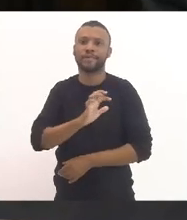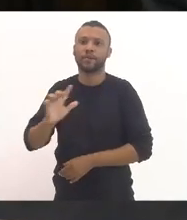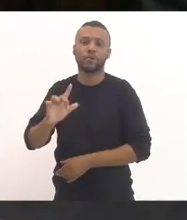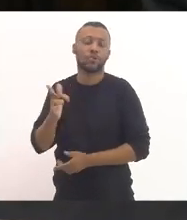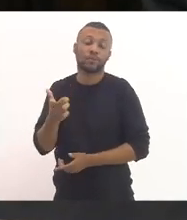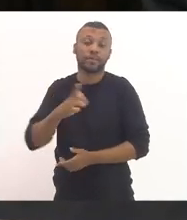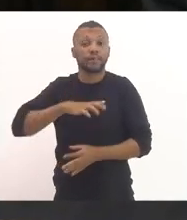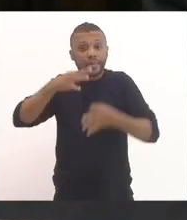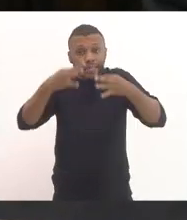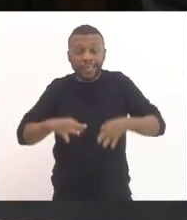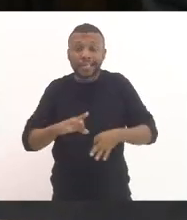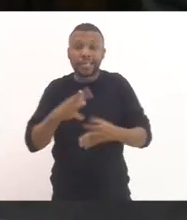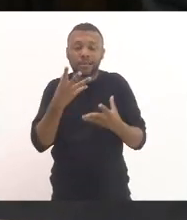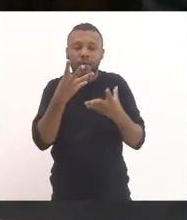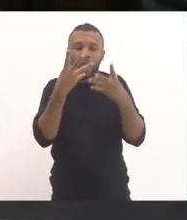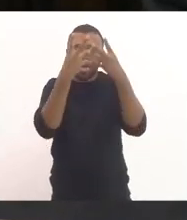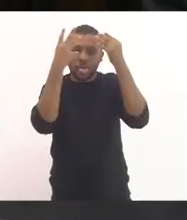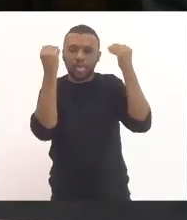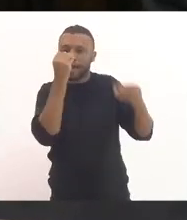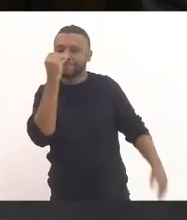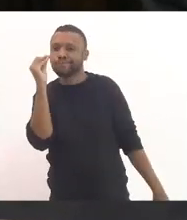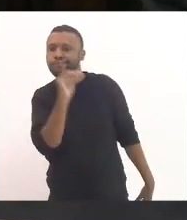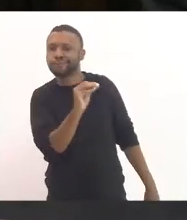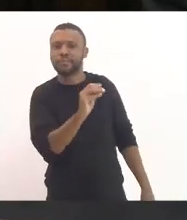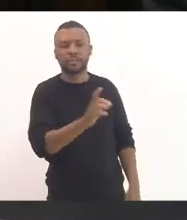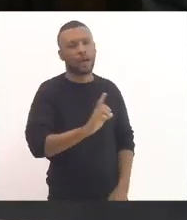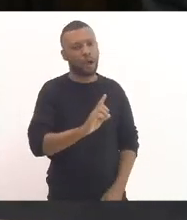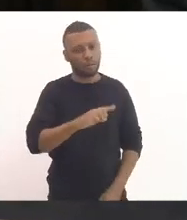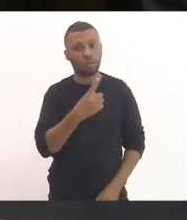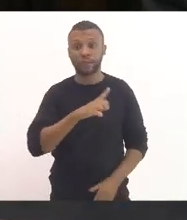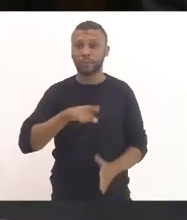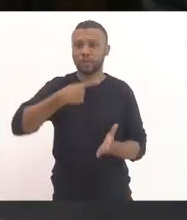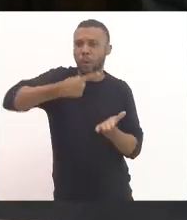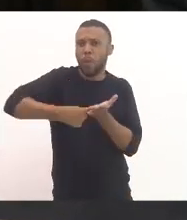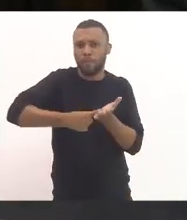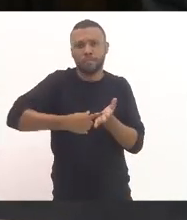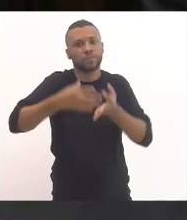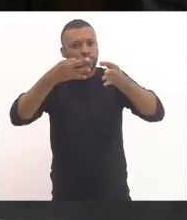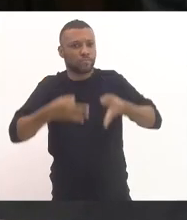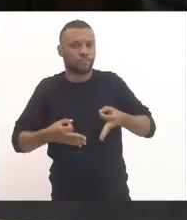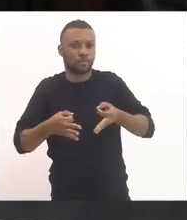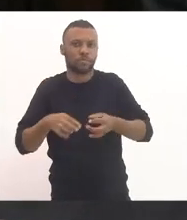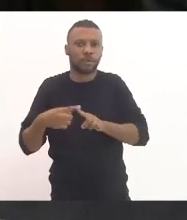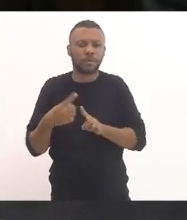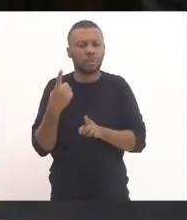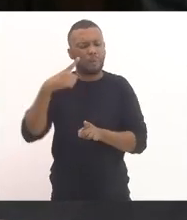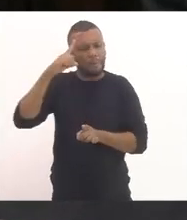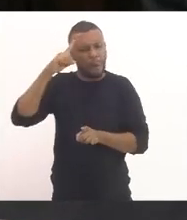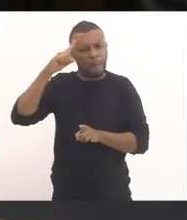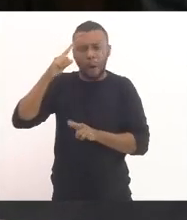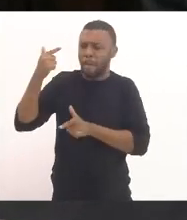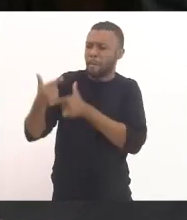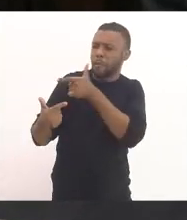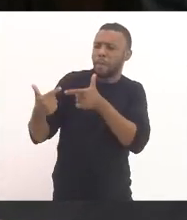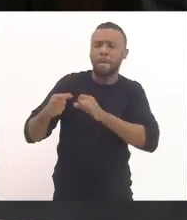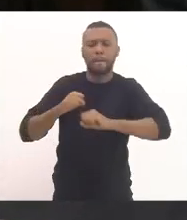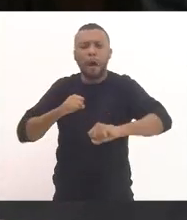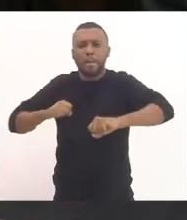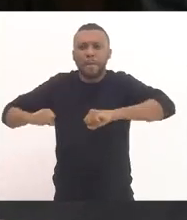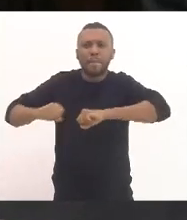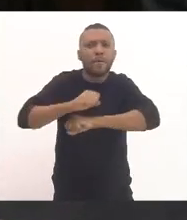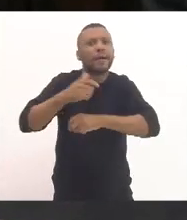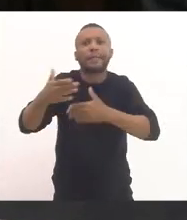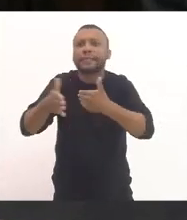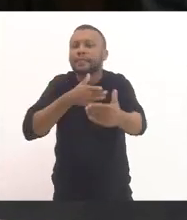civil não ficará esquecida né aqui a gente tem essa esse compromisso com esse hoje porque no dia a dia quem tá aí no no combate ou